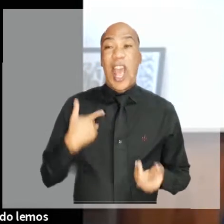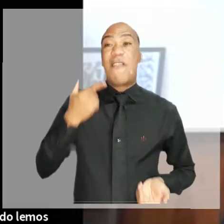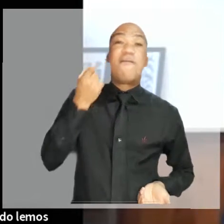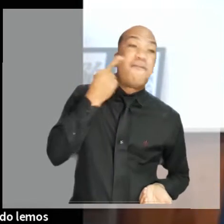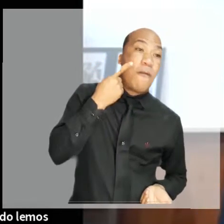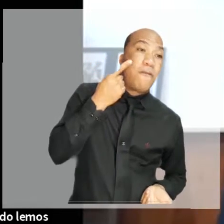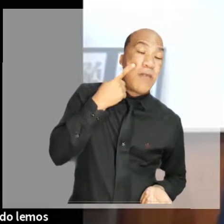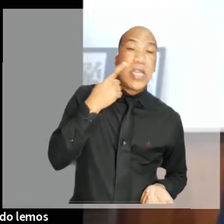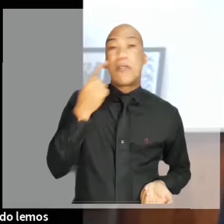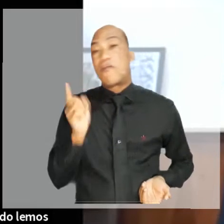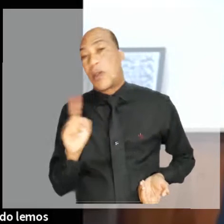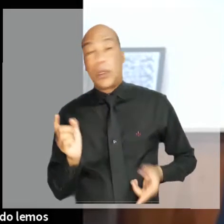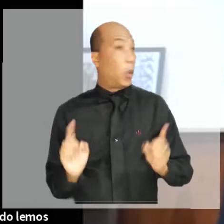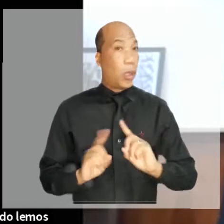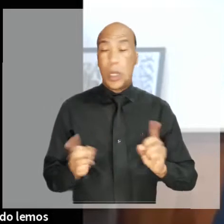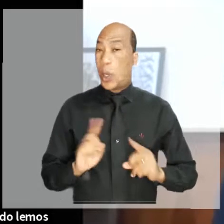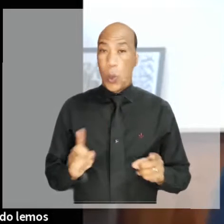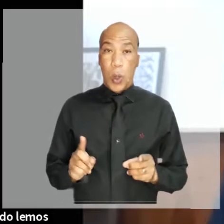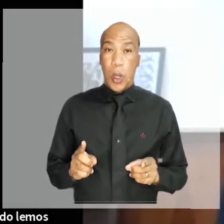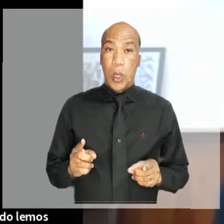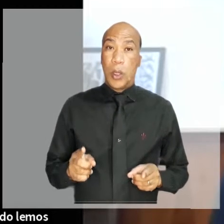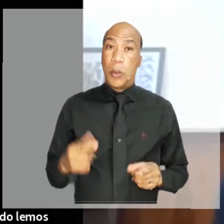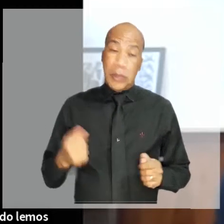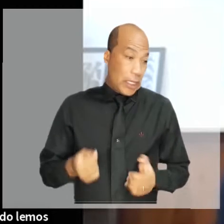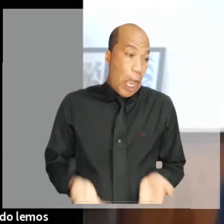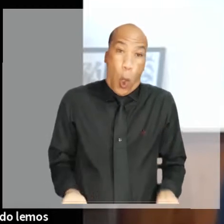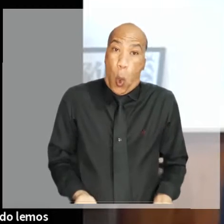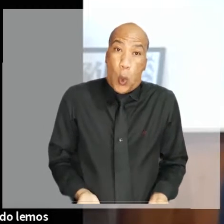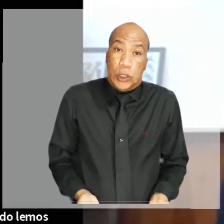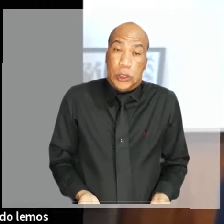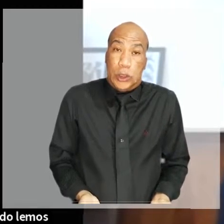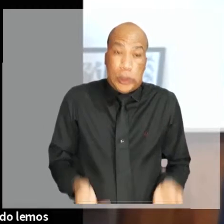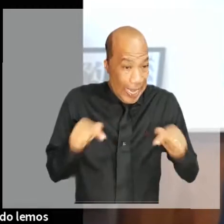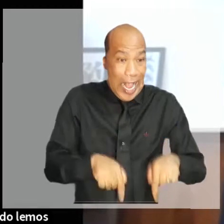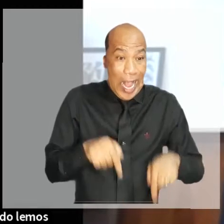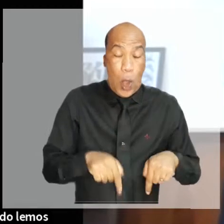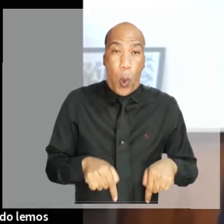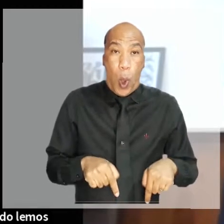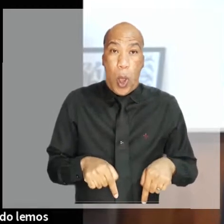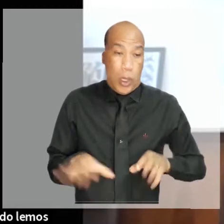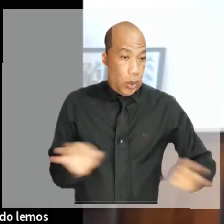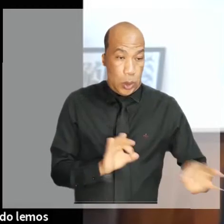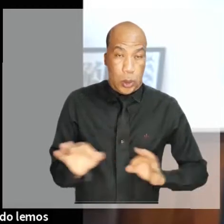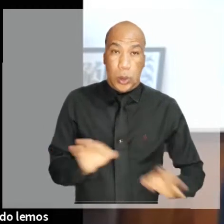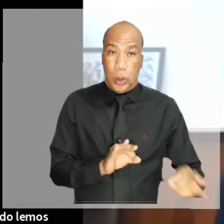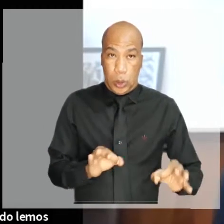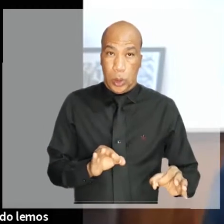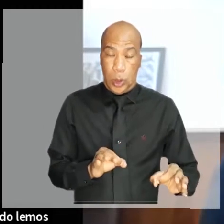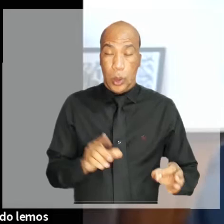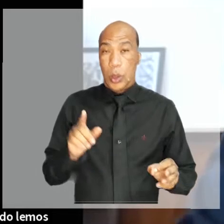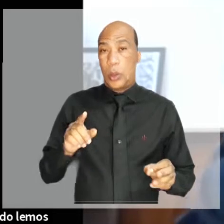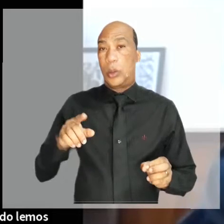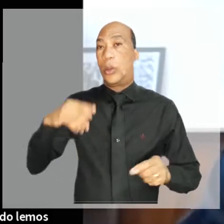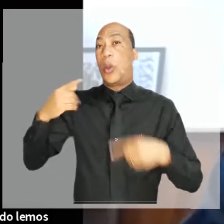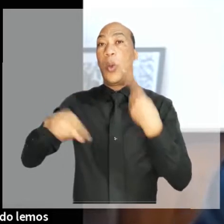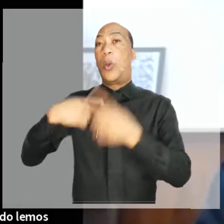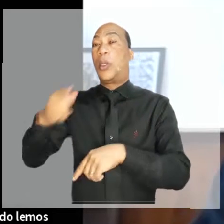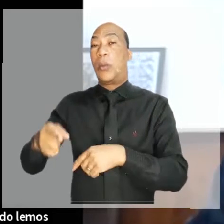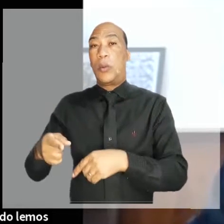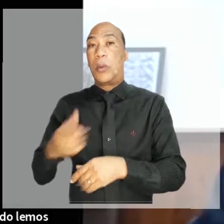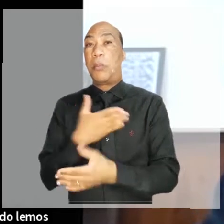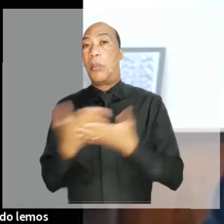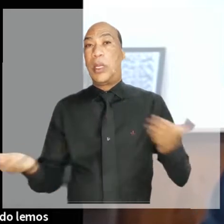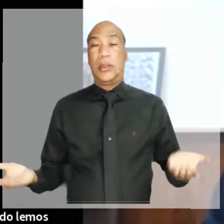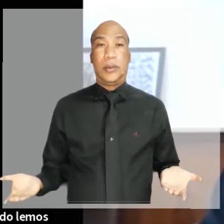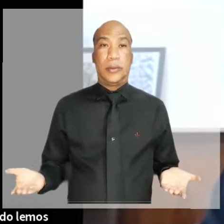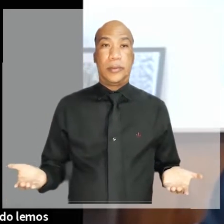essa migração para o digital, ou a gente perde a capacidade de governança e de jurisdição. Então, isso é só para a gente iniciar